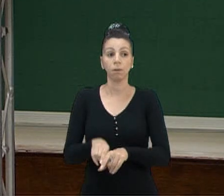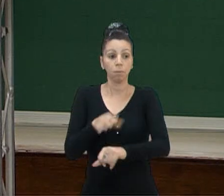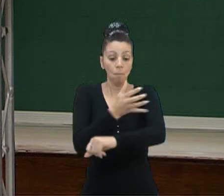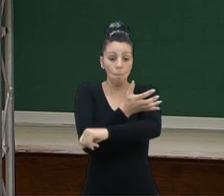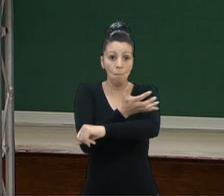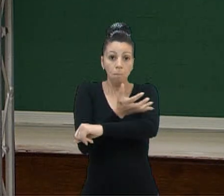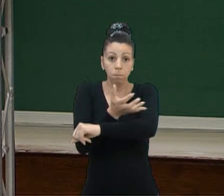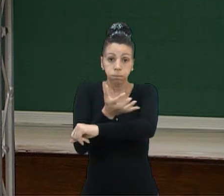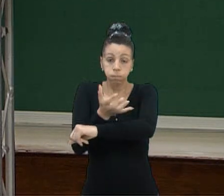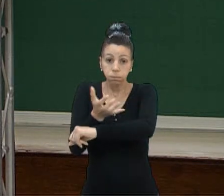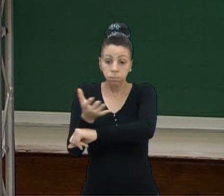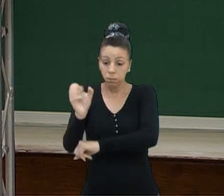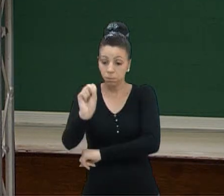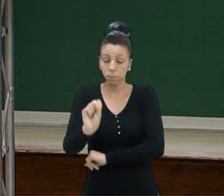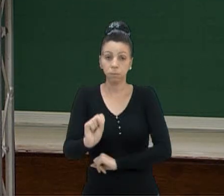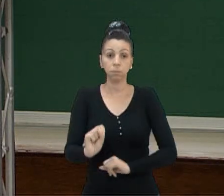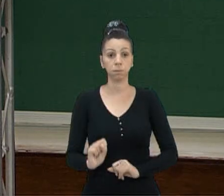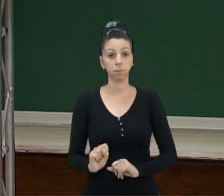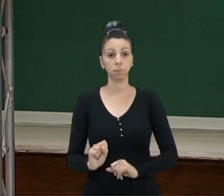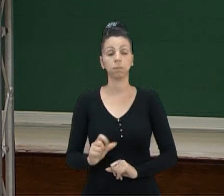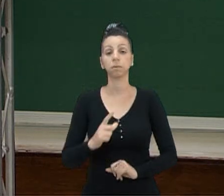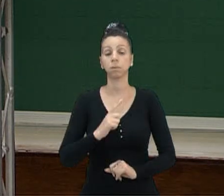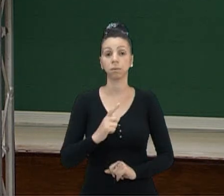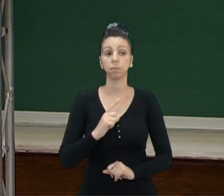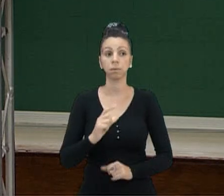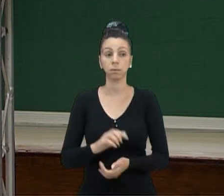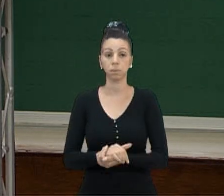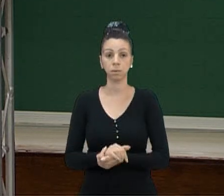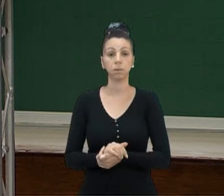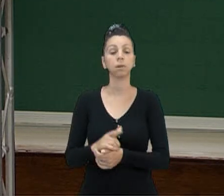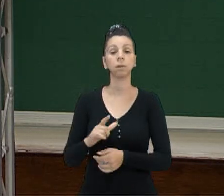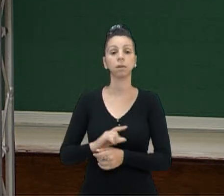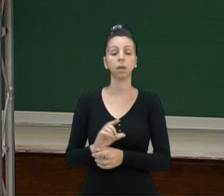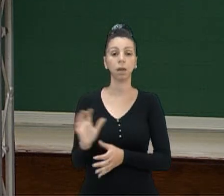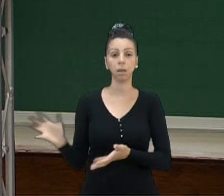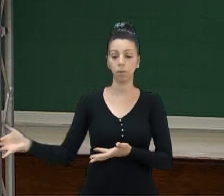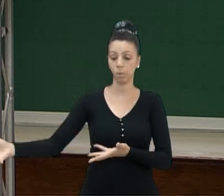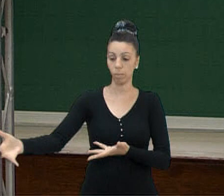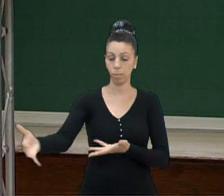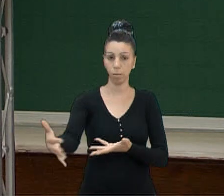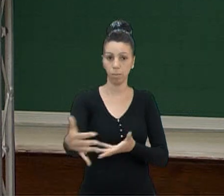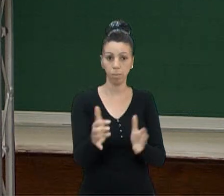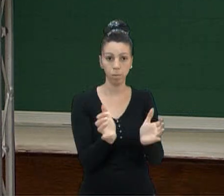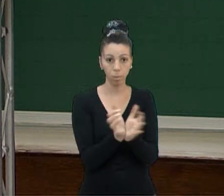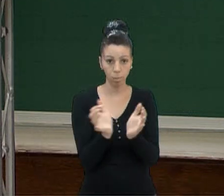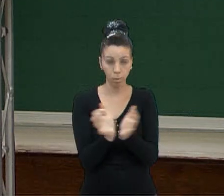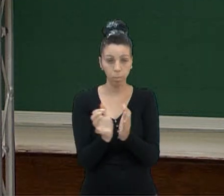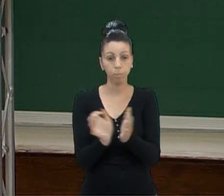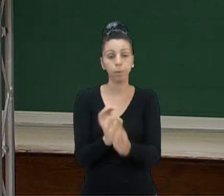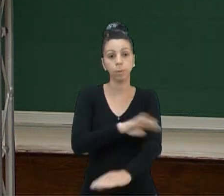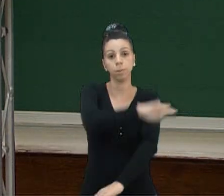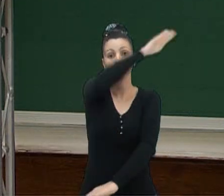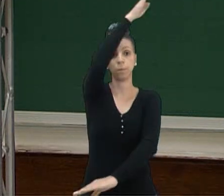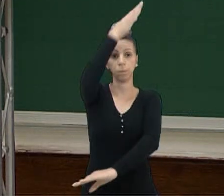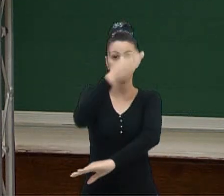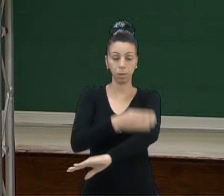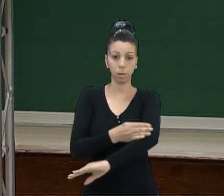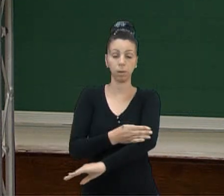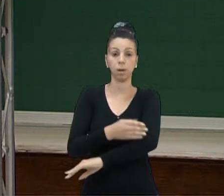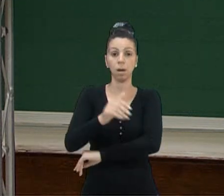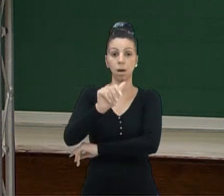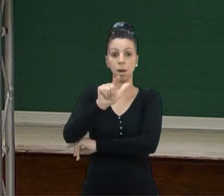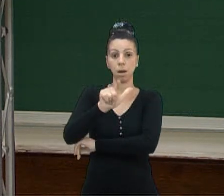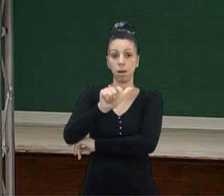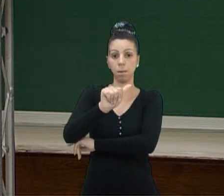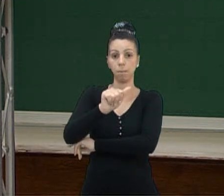aqui mais ao sul nós vamos ter as cadeias de montanhas, principalmente os Alpes, que são os mais conhecidos. Aqui